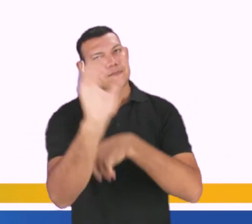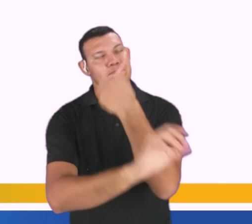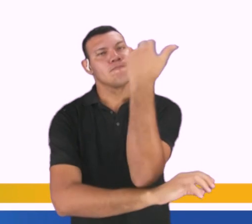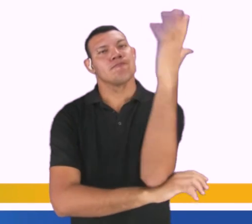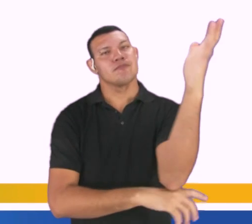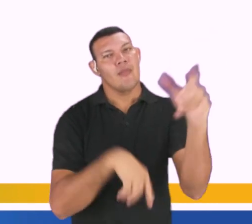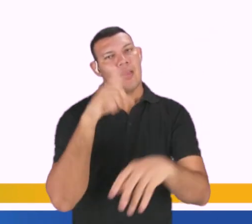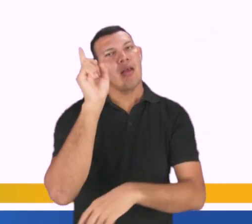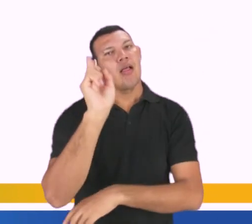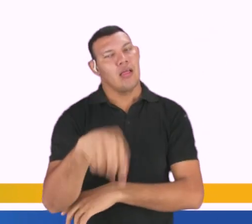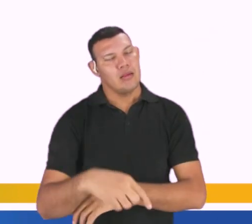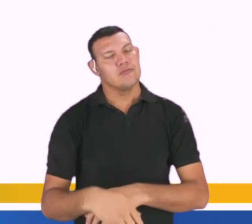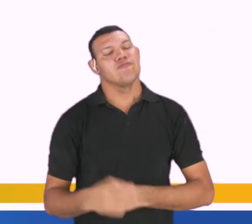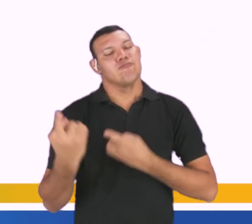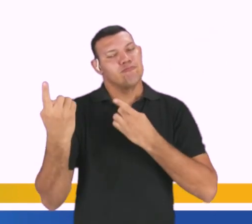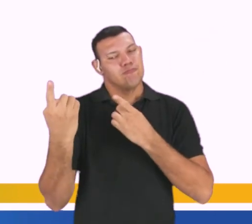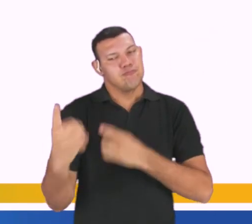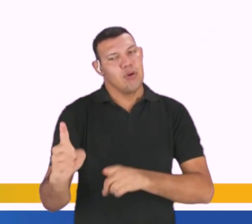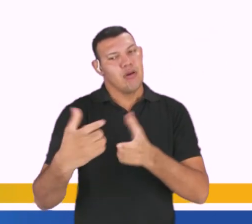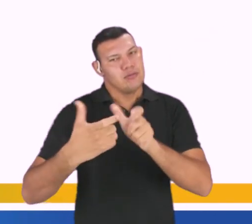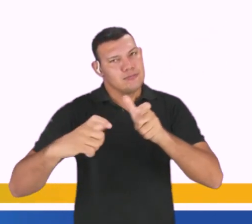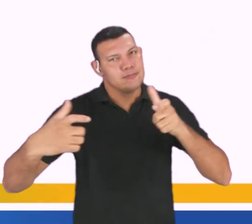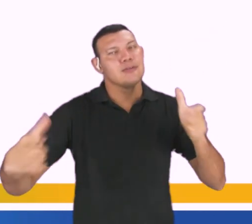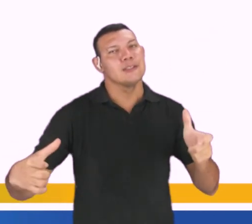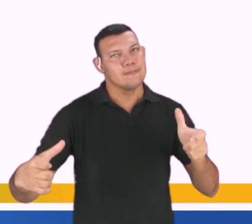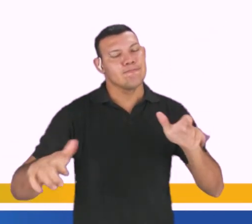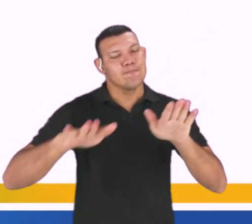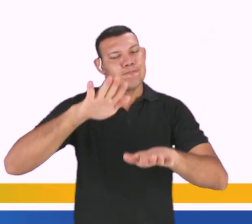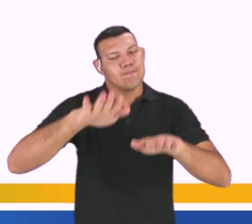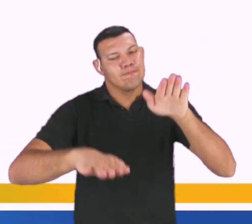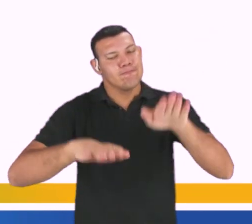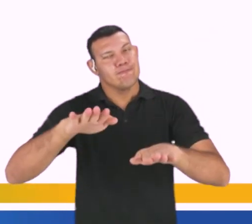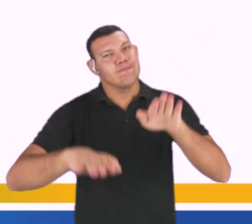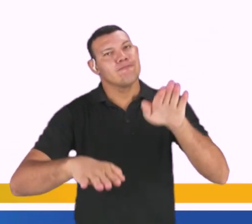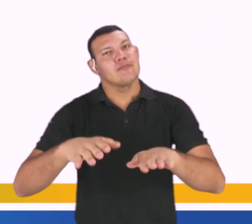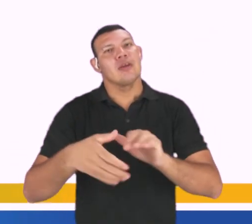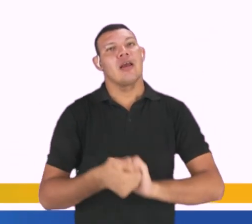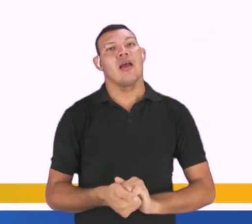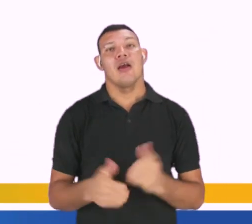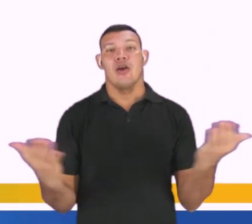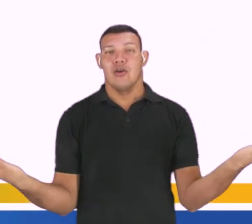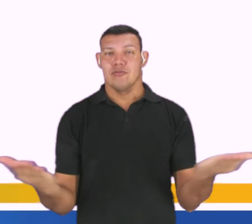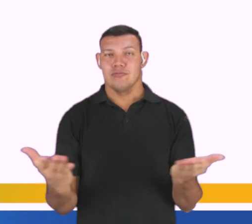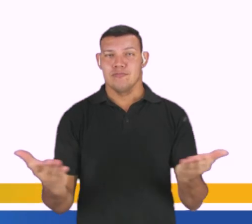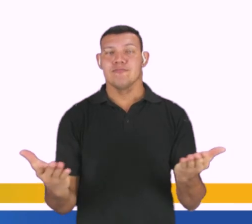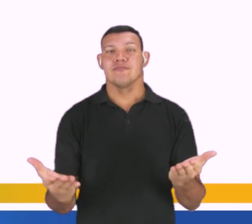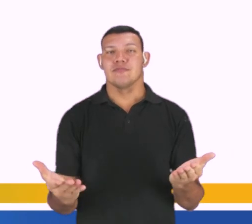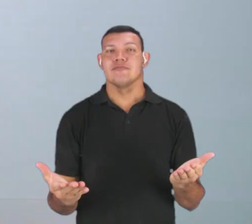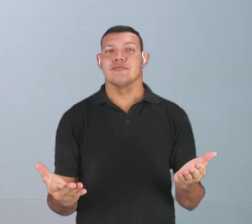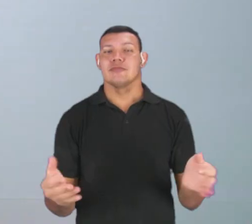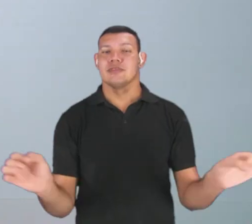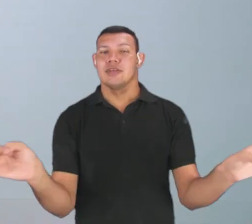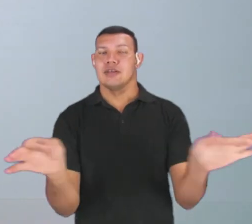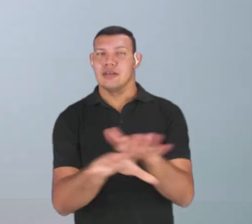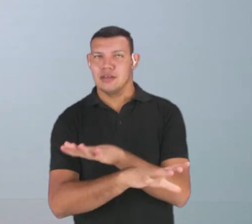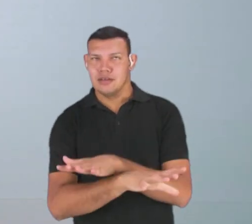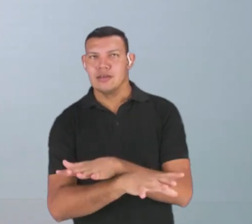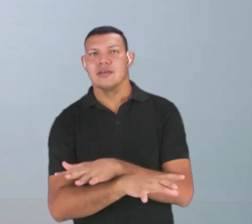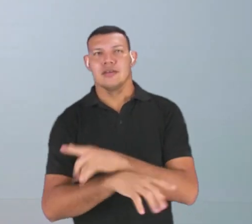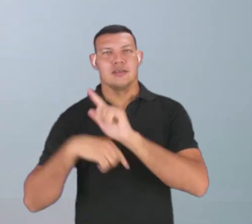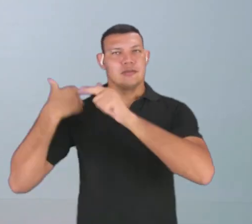no maior desafio para esse equilíbrio. Com isso, a gente encerra a nossa parte teórica sobre